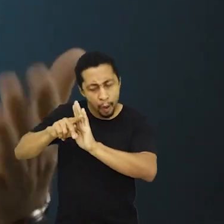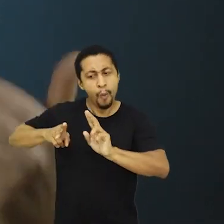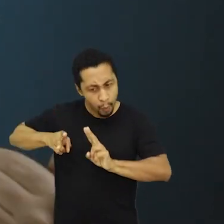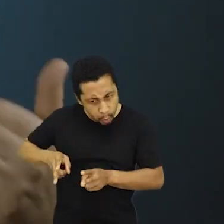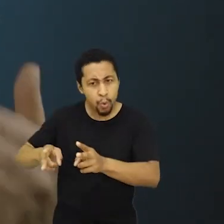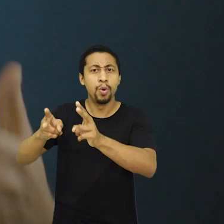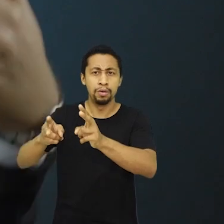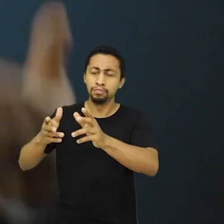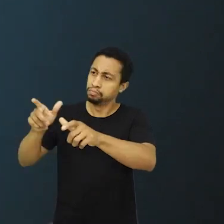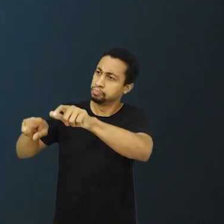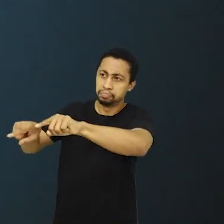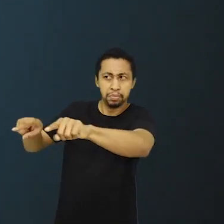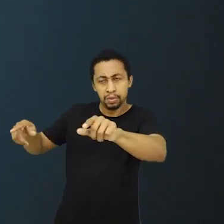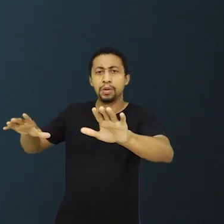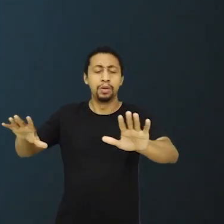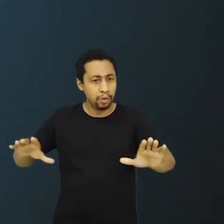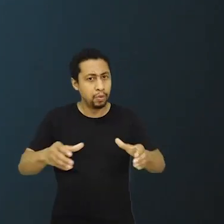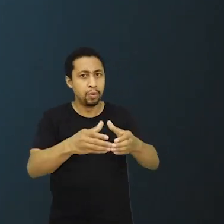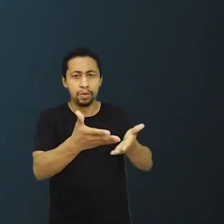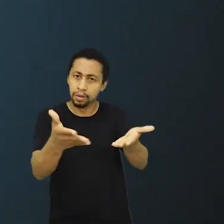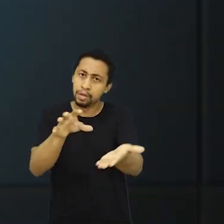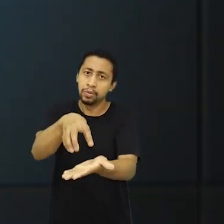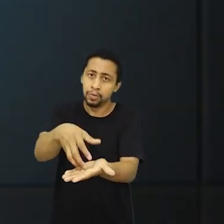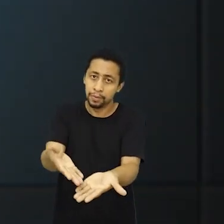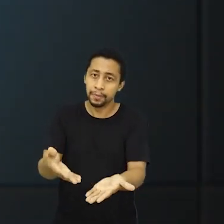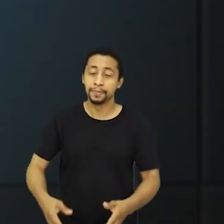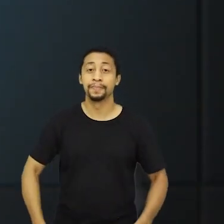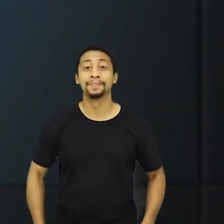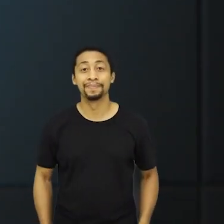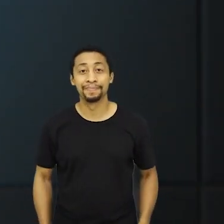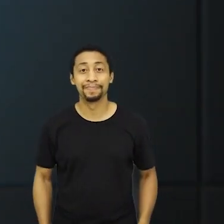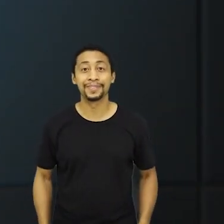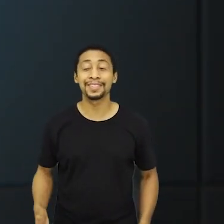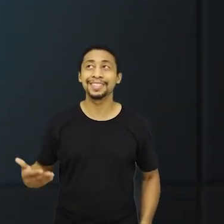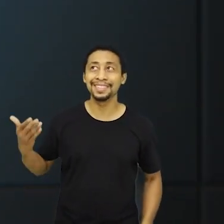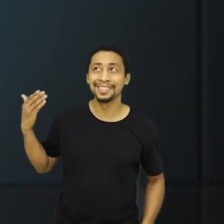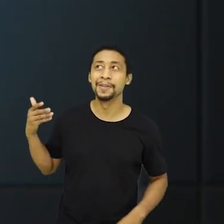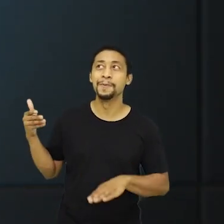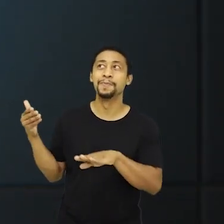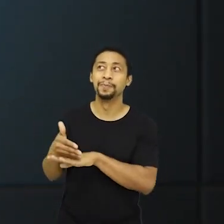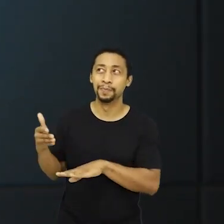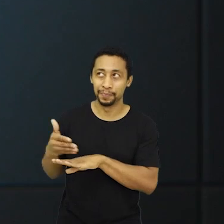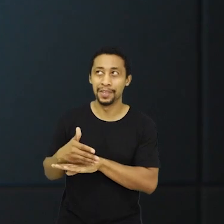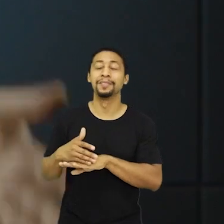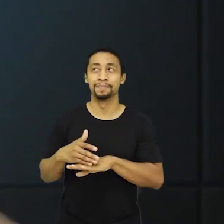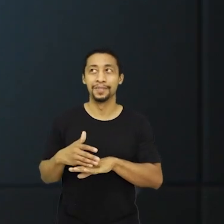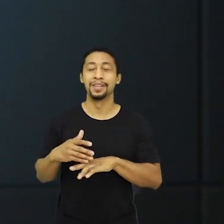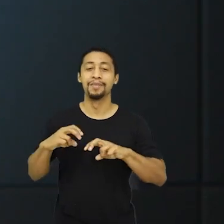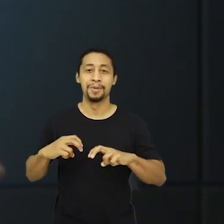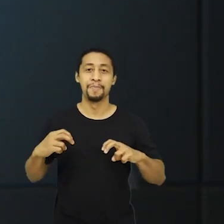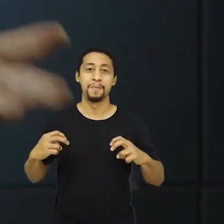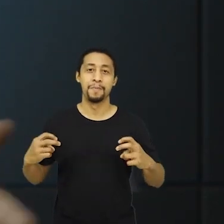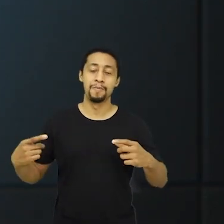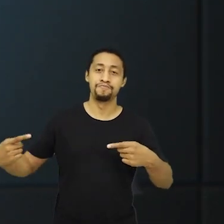pelos consulentes, mas também pelo próprio Instituto. Eu participei recentemente de uma mesa de debate numa mostra de cinema que